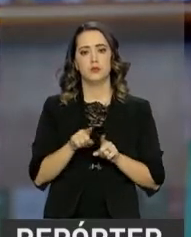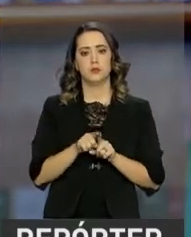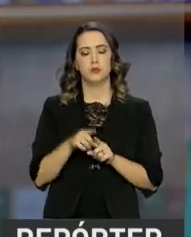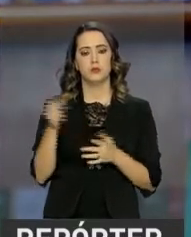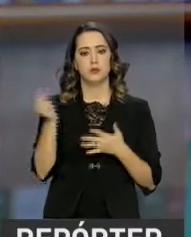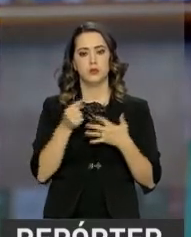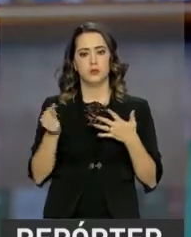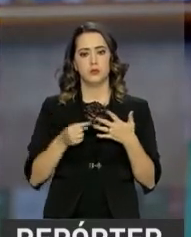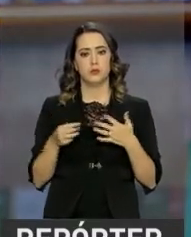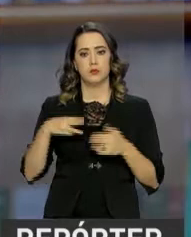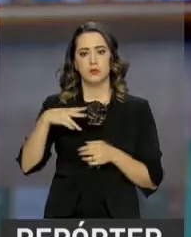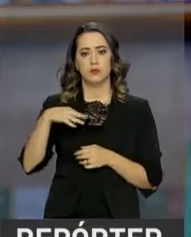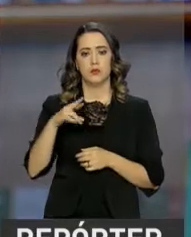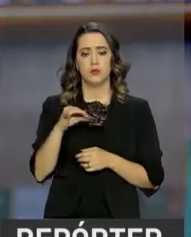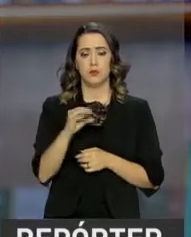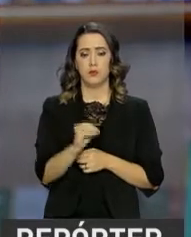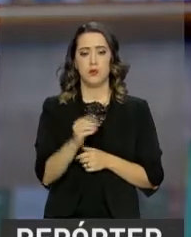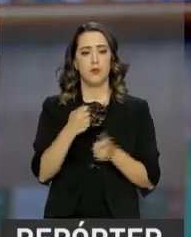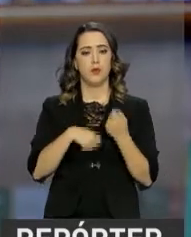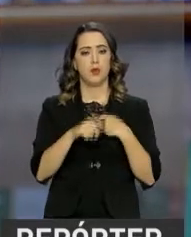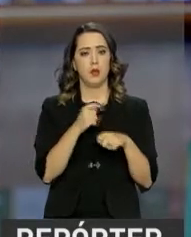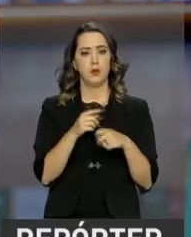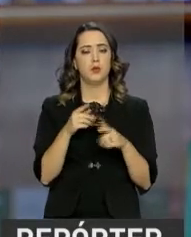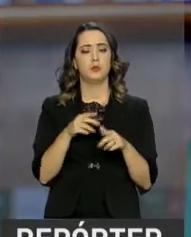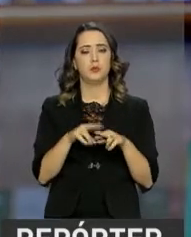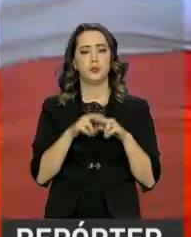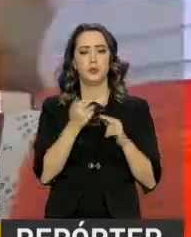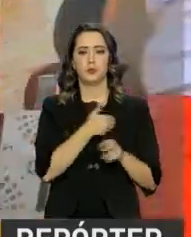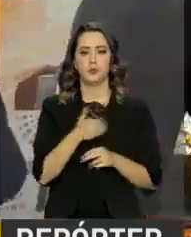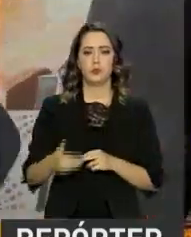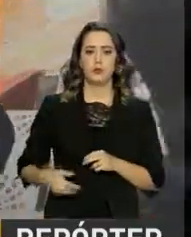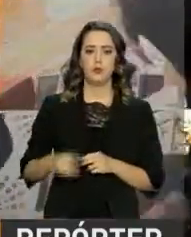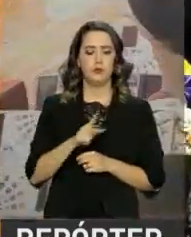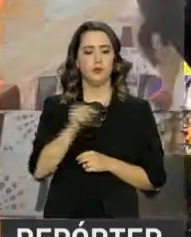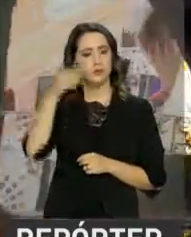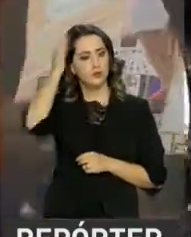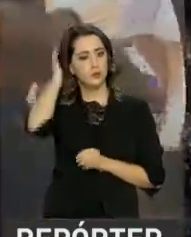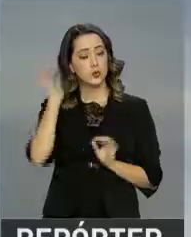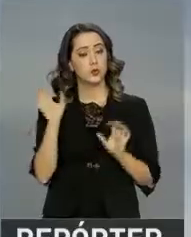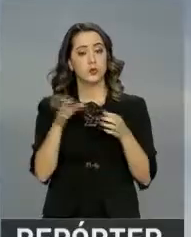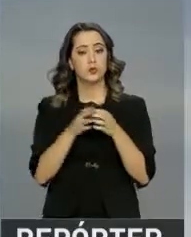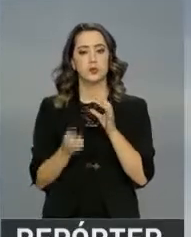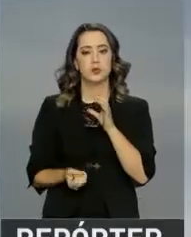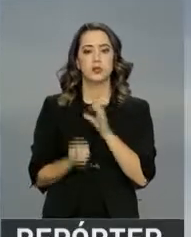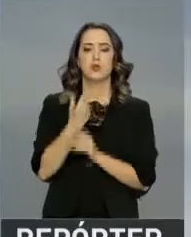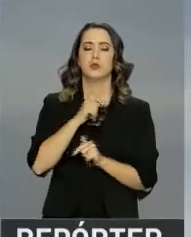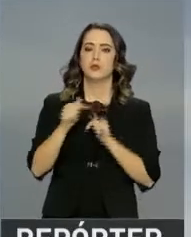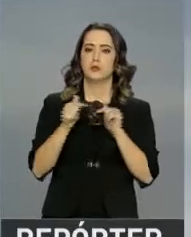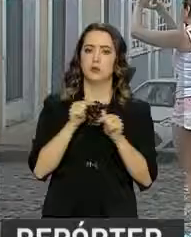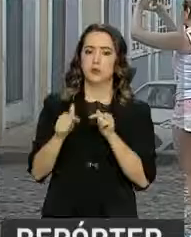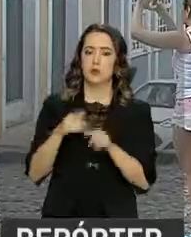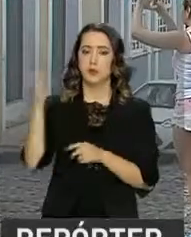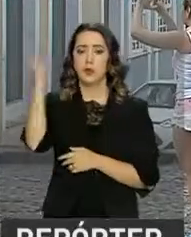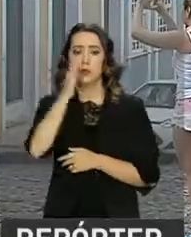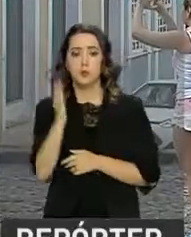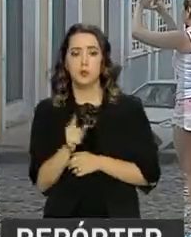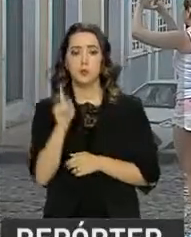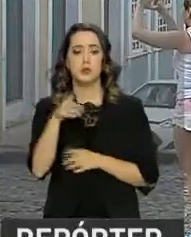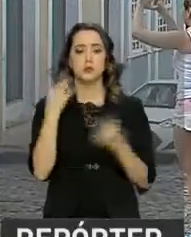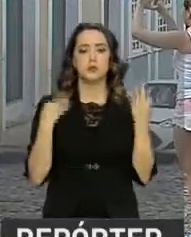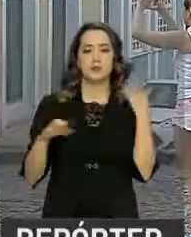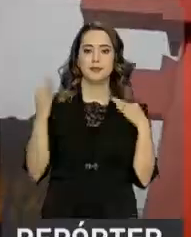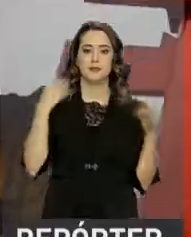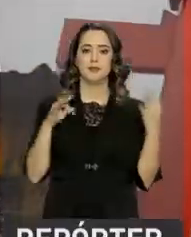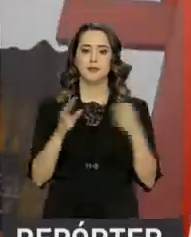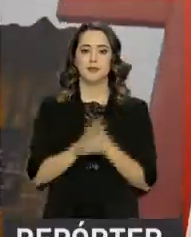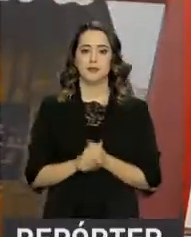das medidas macroeconômicas adotadas pelo governo Michel Temer. E se tem uma área que tem gerado muitos empregos no Brasil, é o